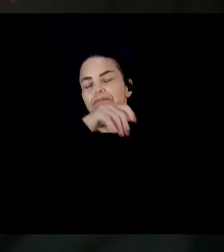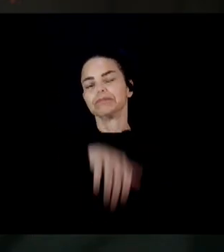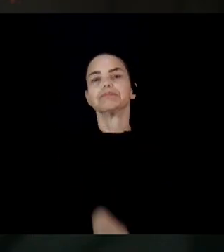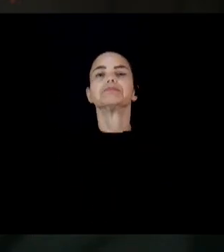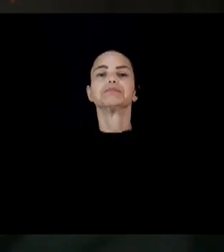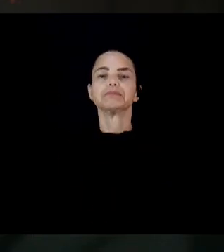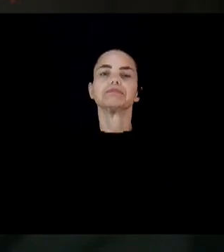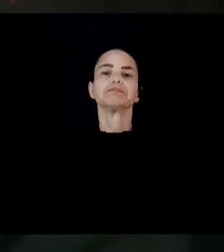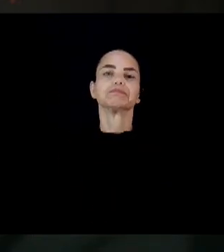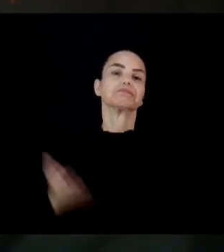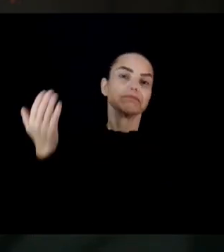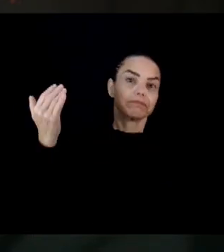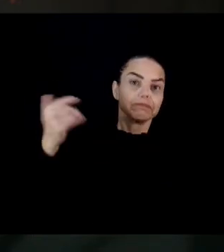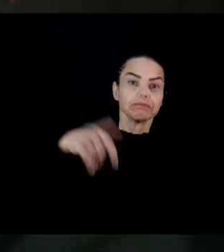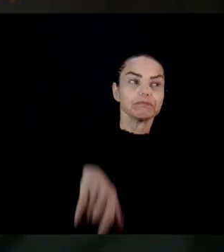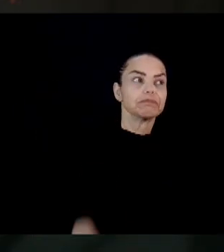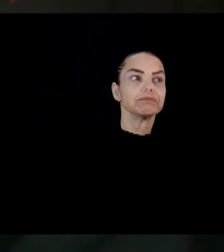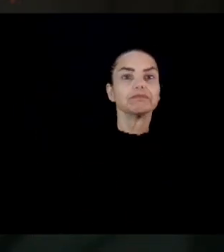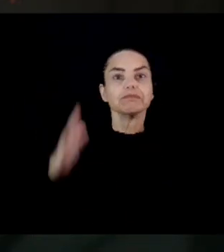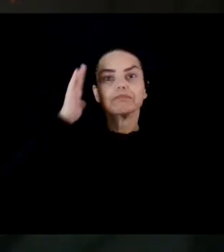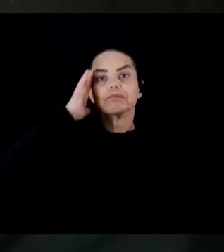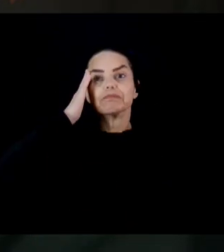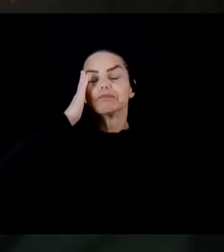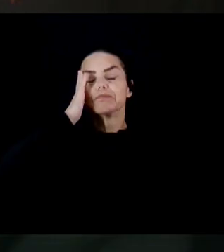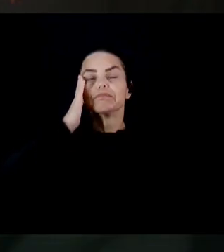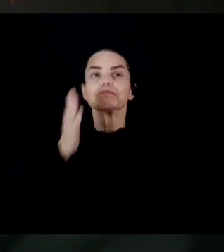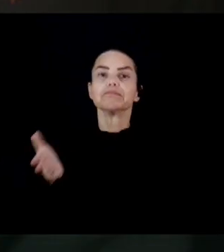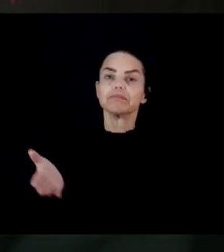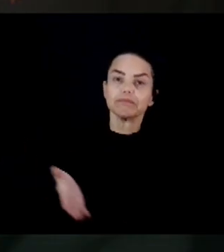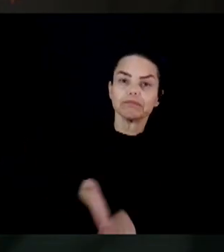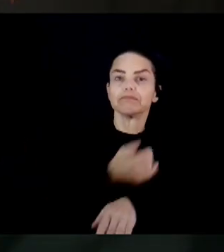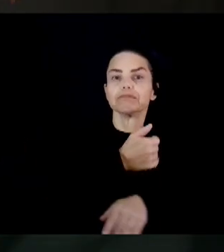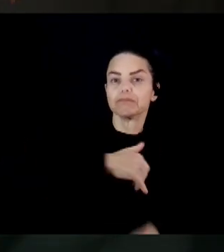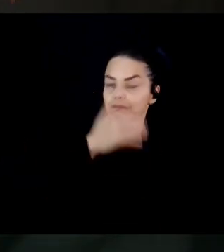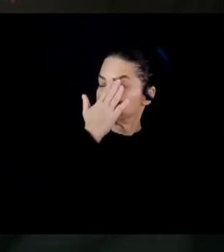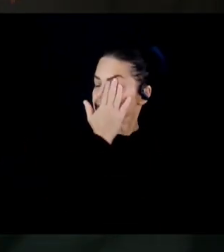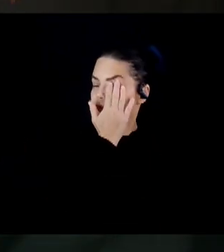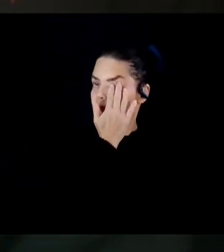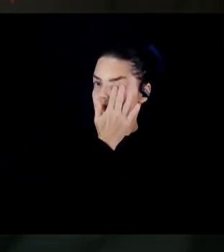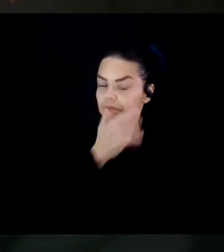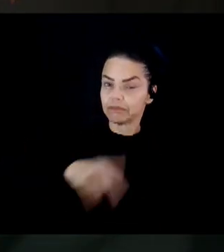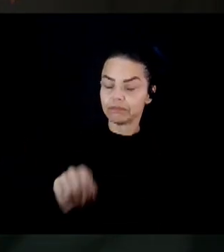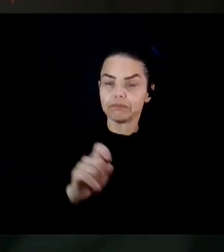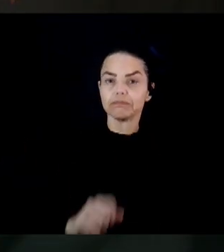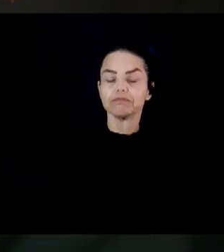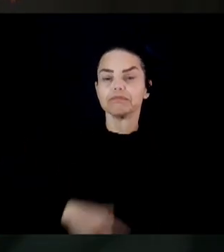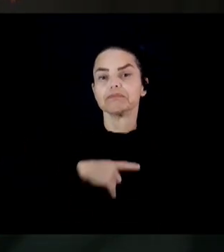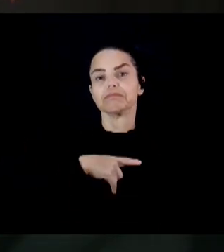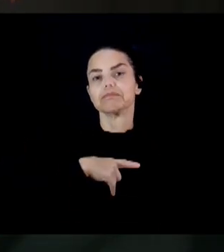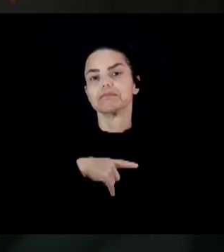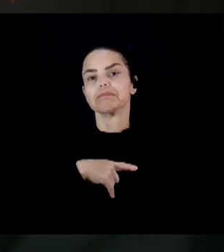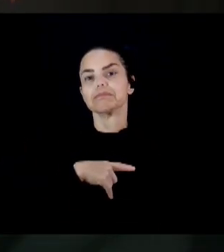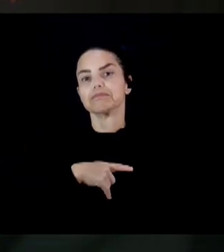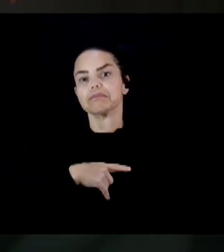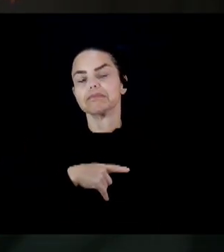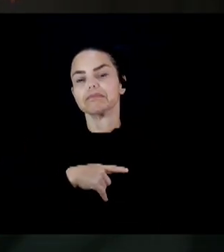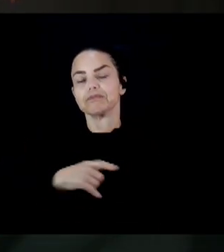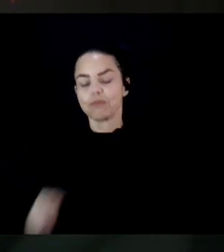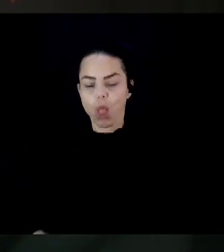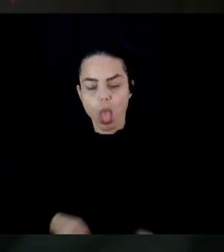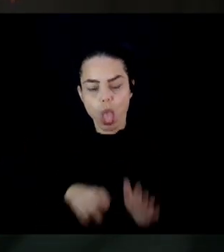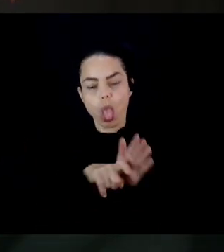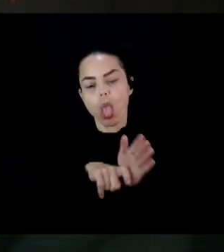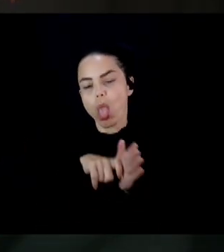era, né, o entendimento que tínhamos antes era de uma pessoa que praticamente estava em uma cadeira de roda. Gente, que